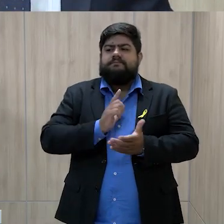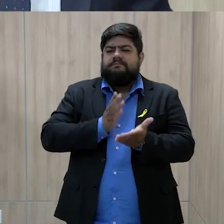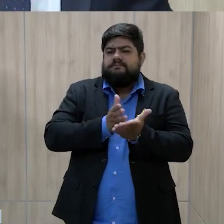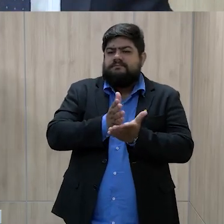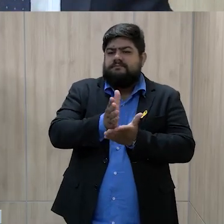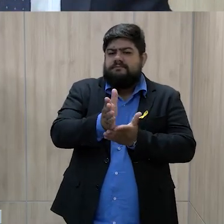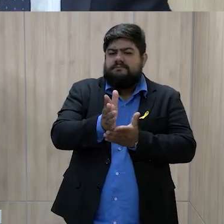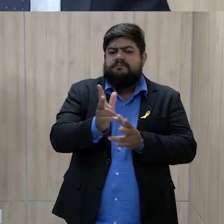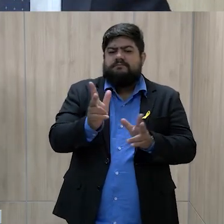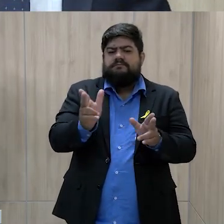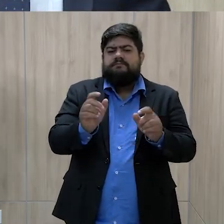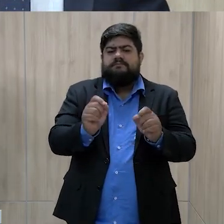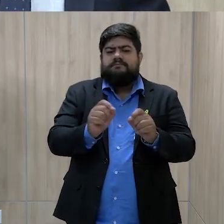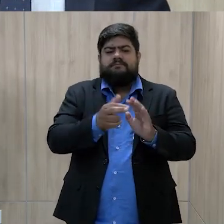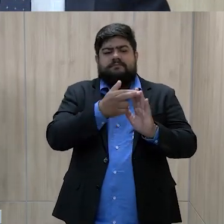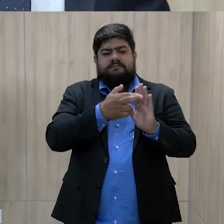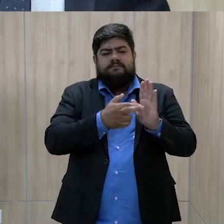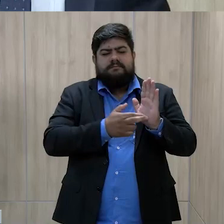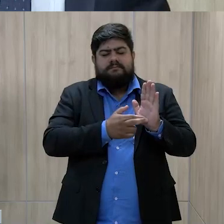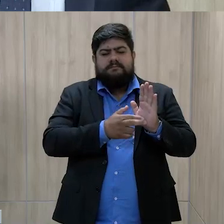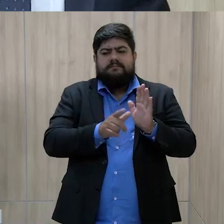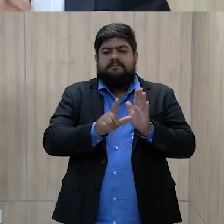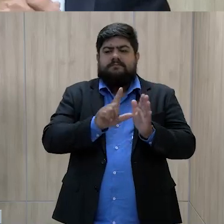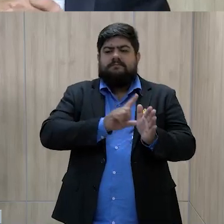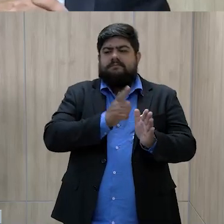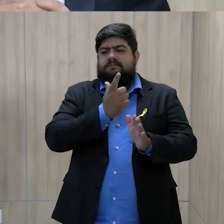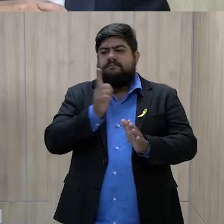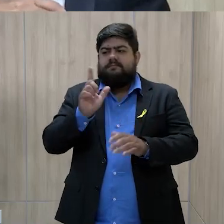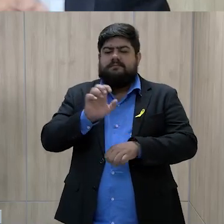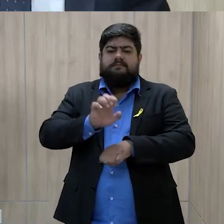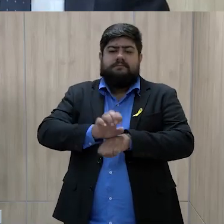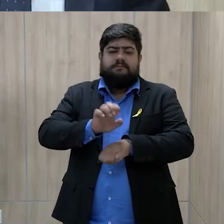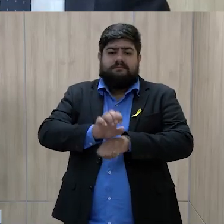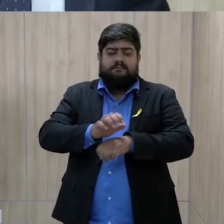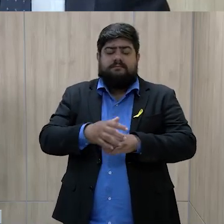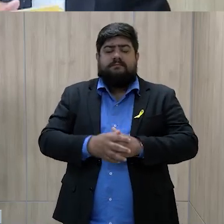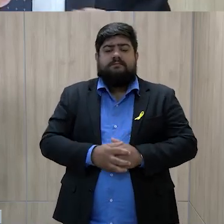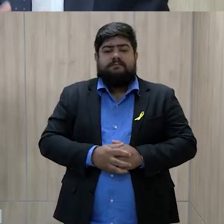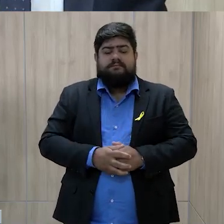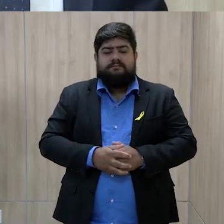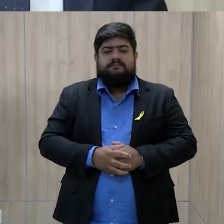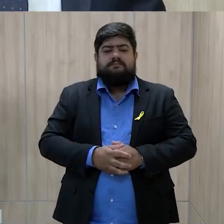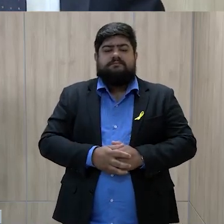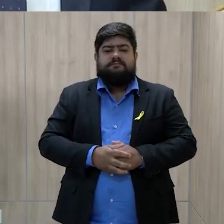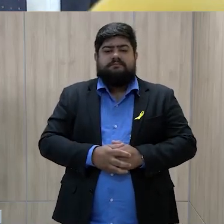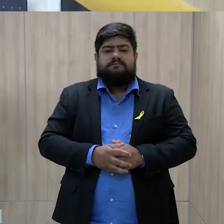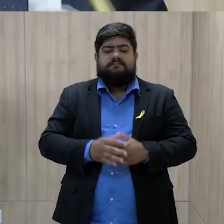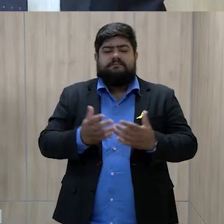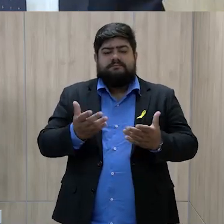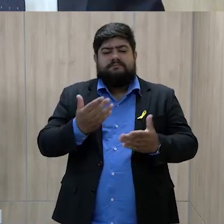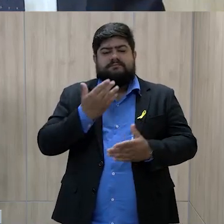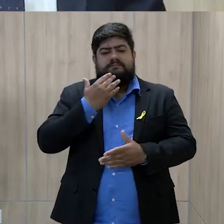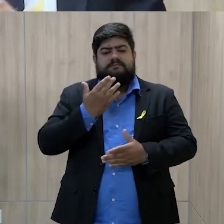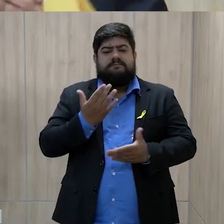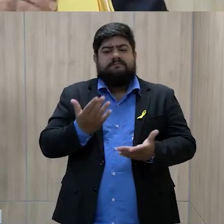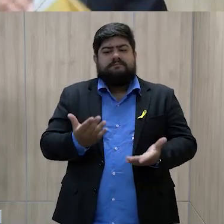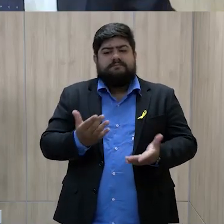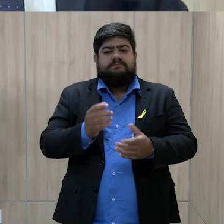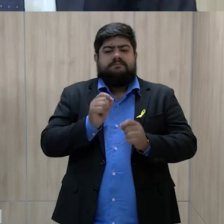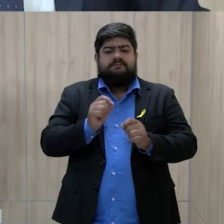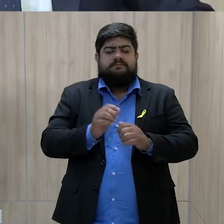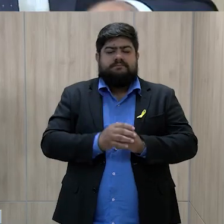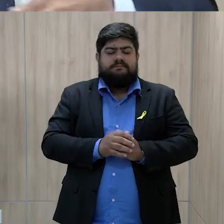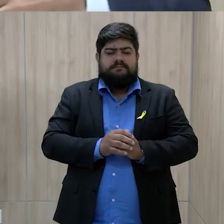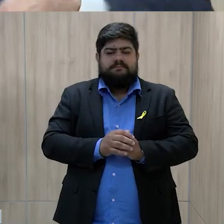ela caminha no mesmo sentido de normas editadas em outros estados e aqui eu peço